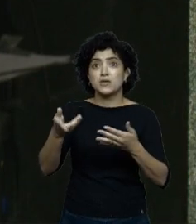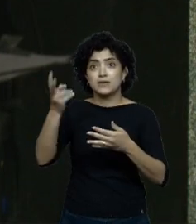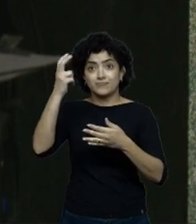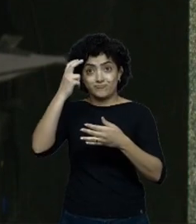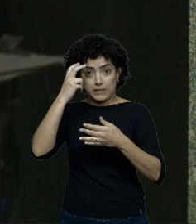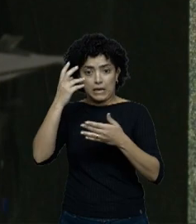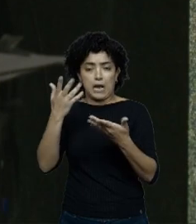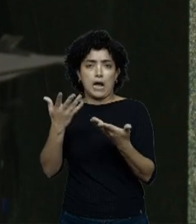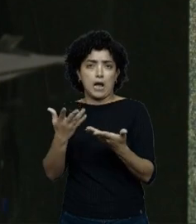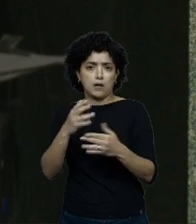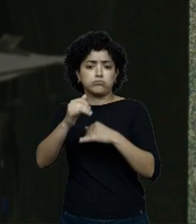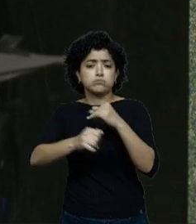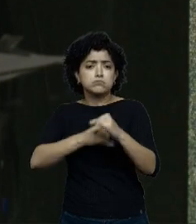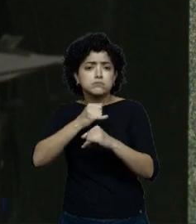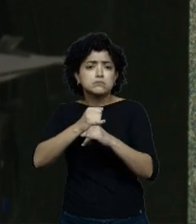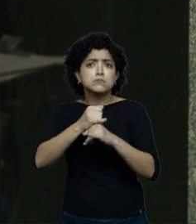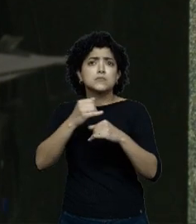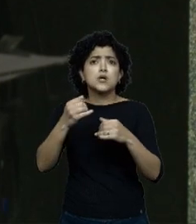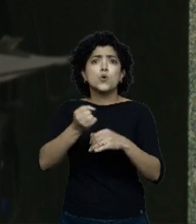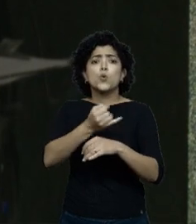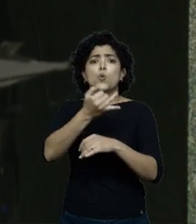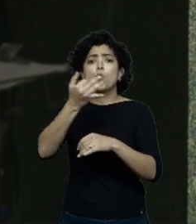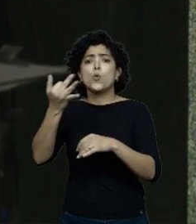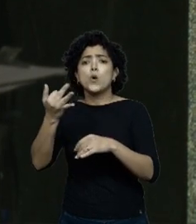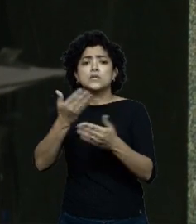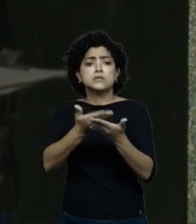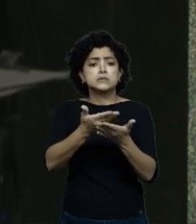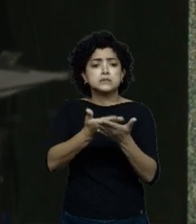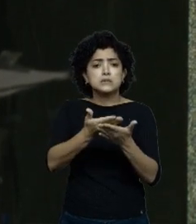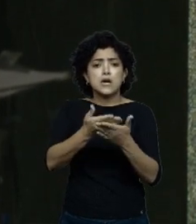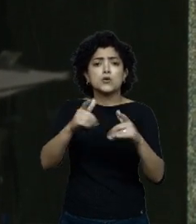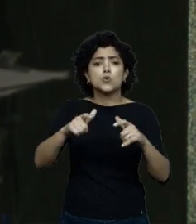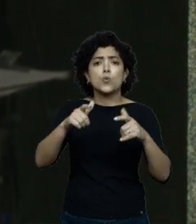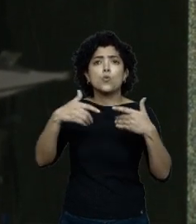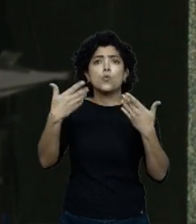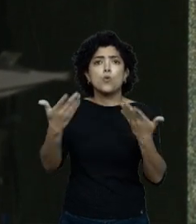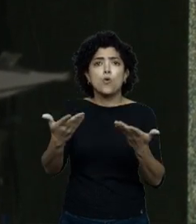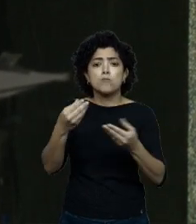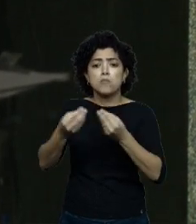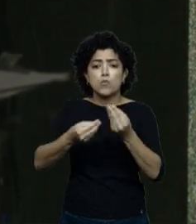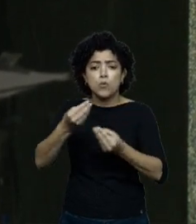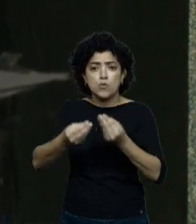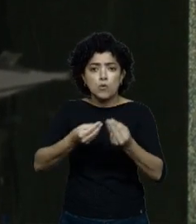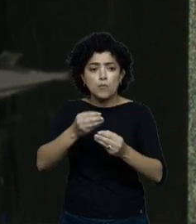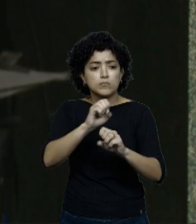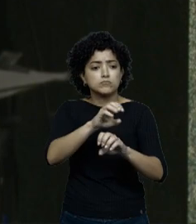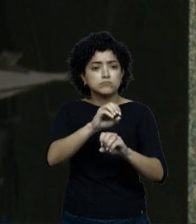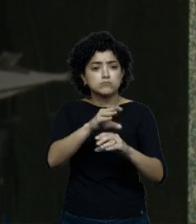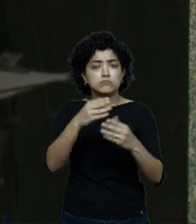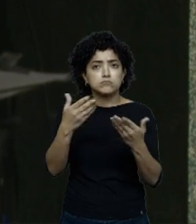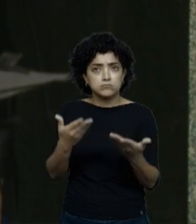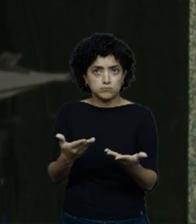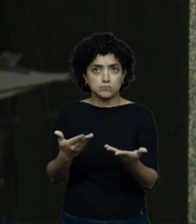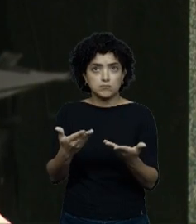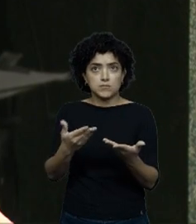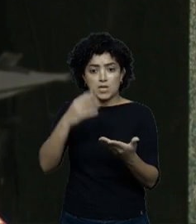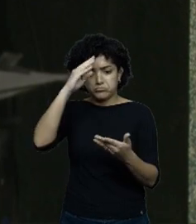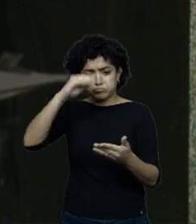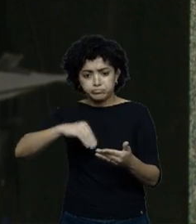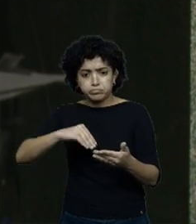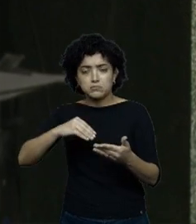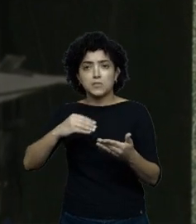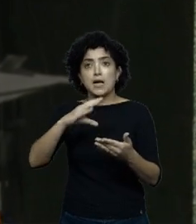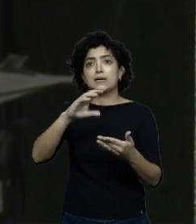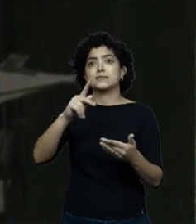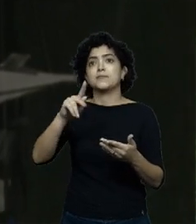que diz onde Quantas aulas quando e como eu vou dar aula esse o Zé eu tenho que desistir e o meu